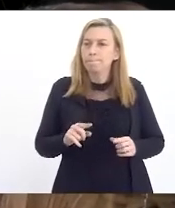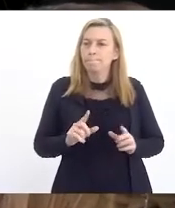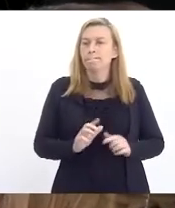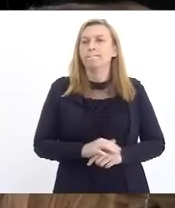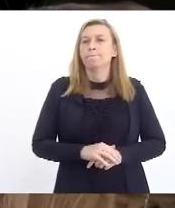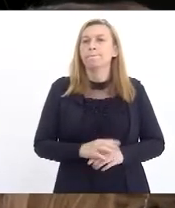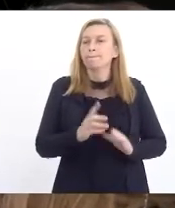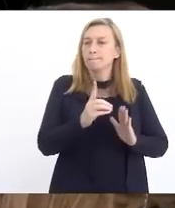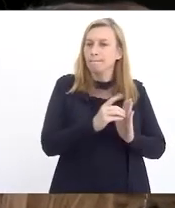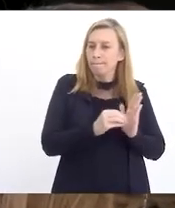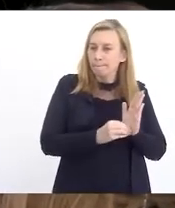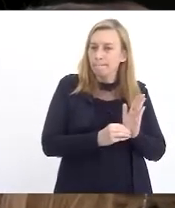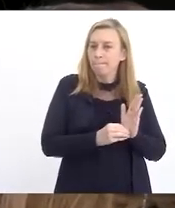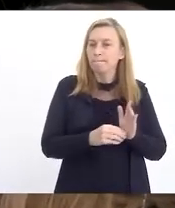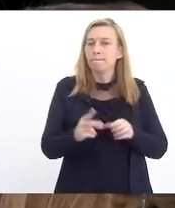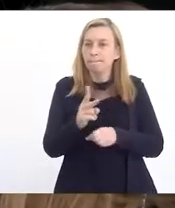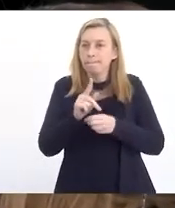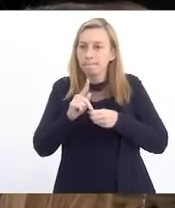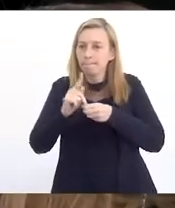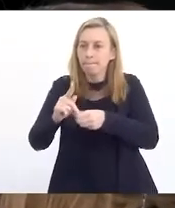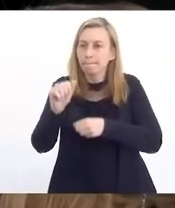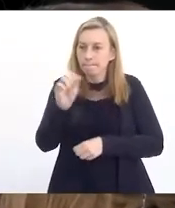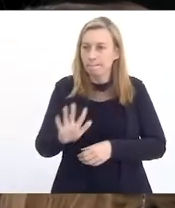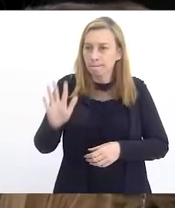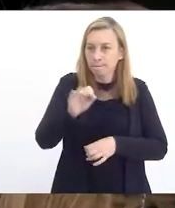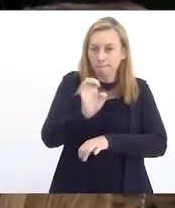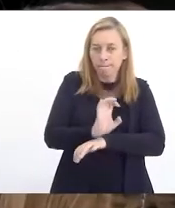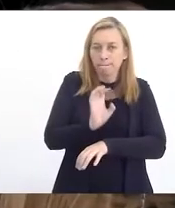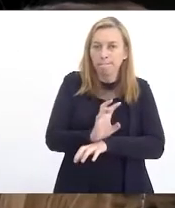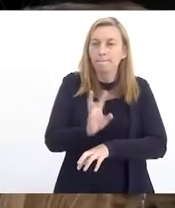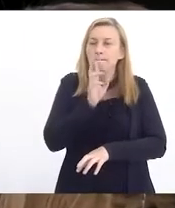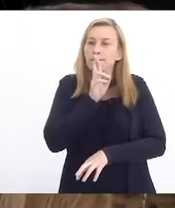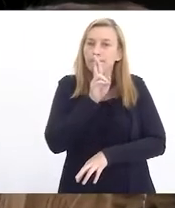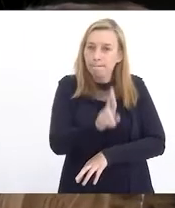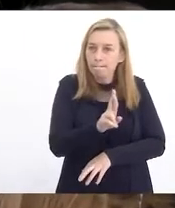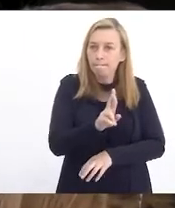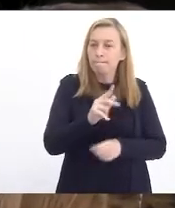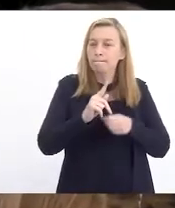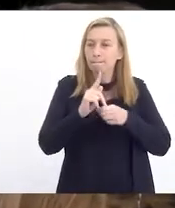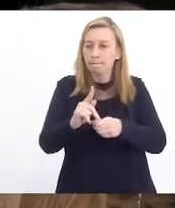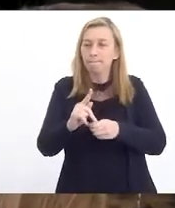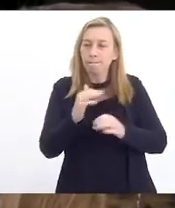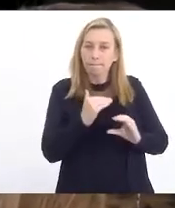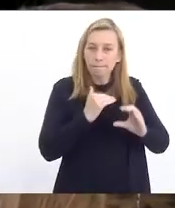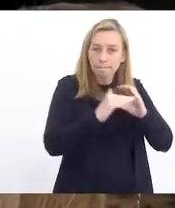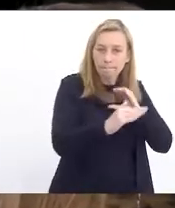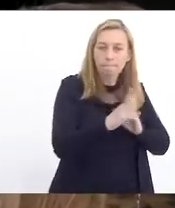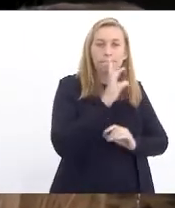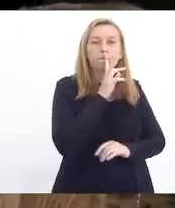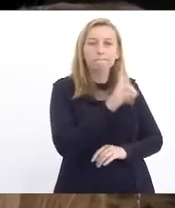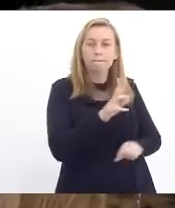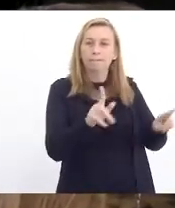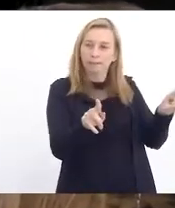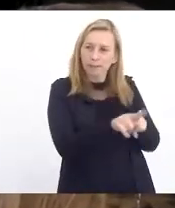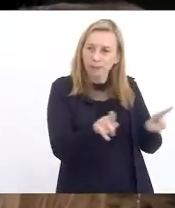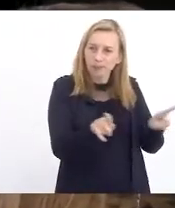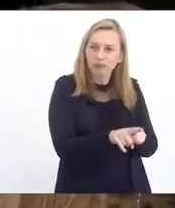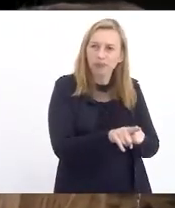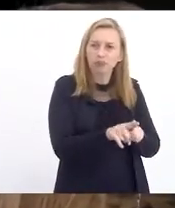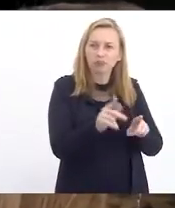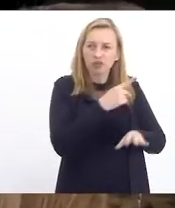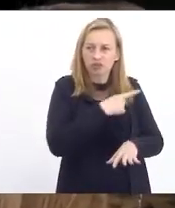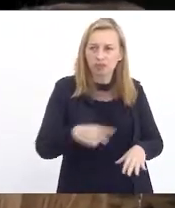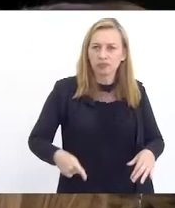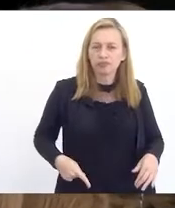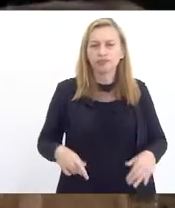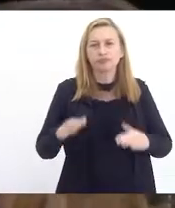da Procuradoria-Geral do Estado, nós vamos responder à Procuradoria, e eu faço questão de encaminhar a resposta também para Vossa Excelência, porque